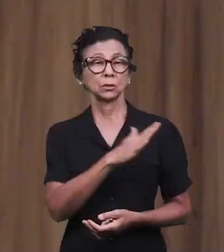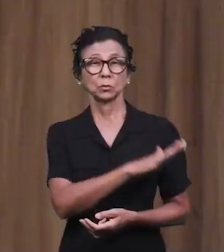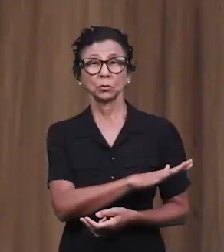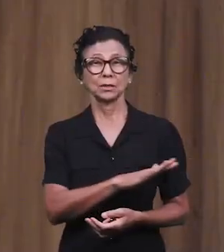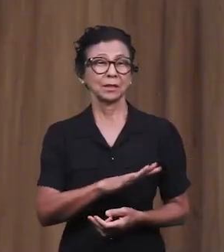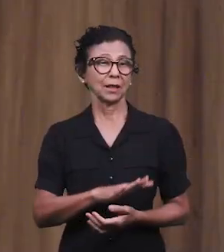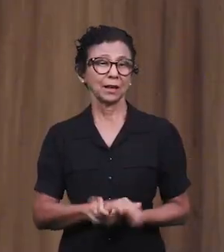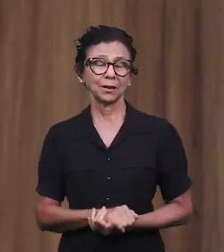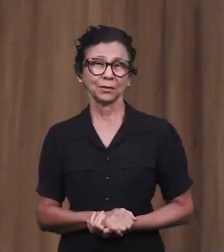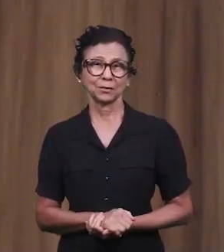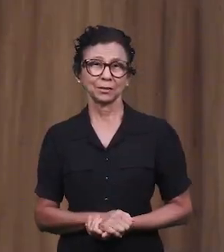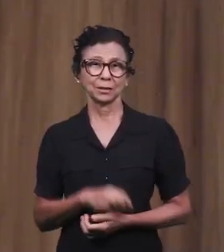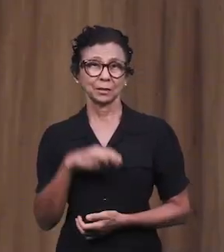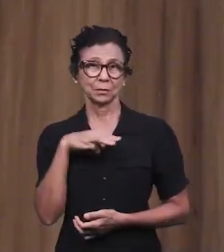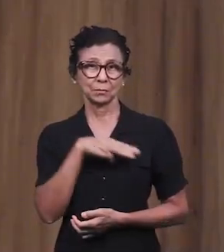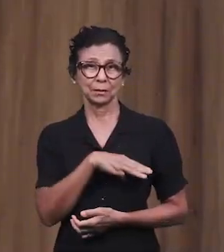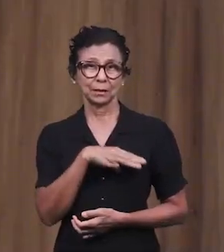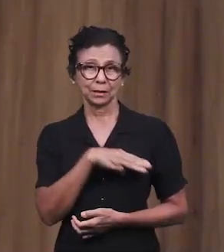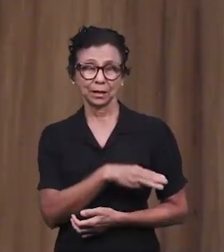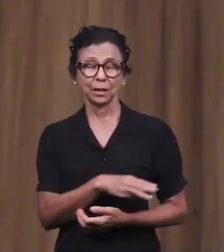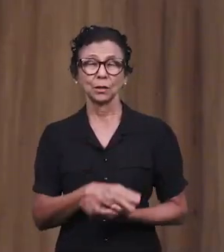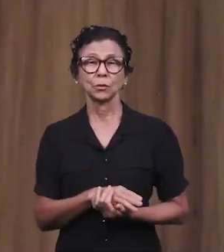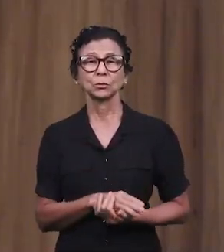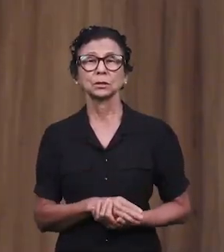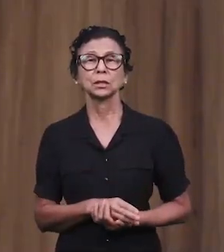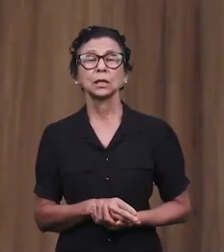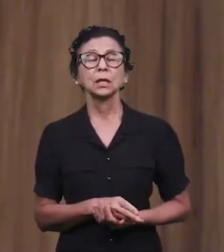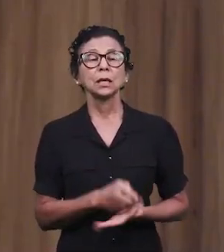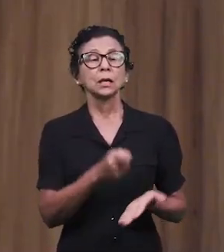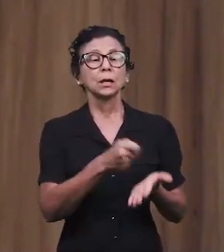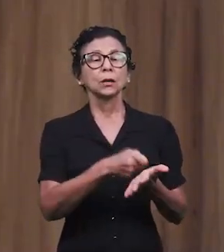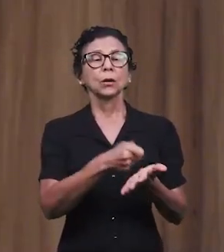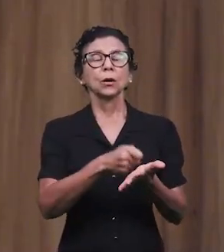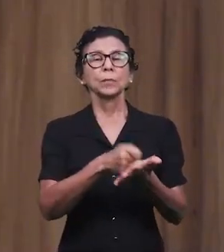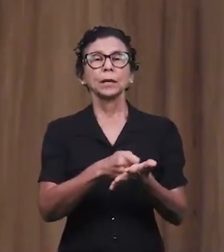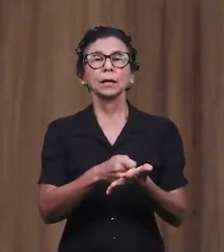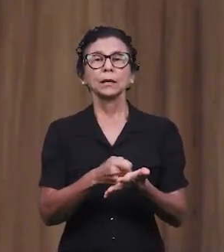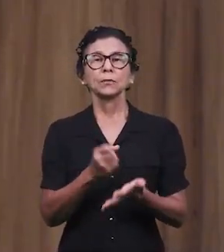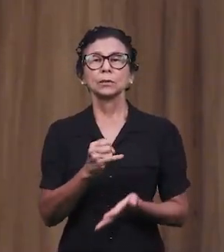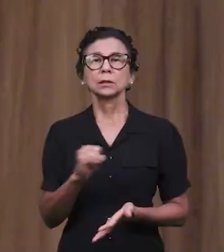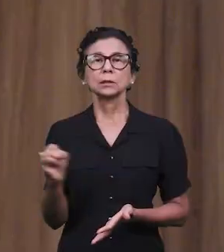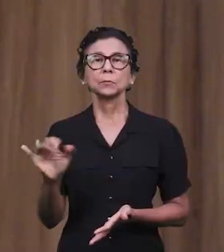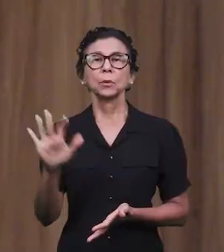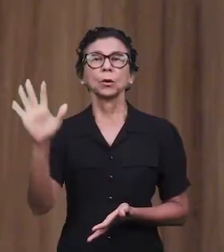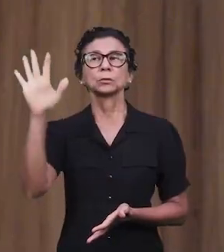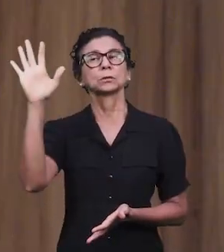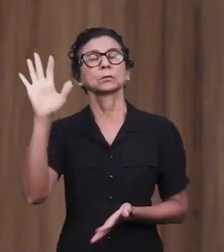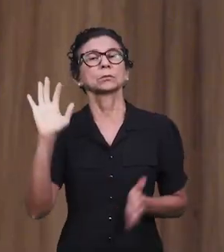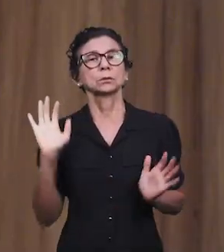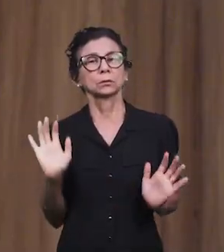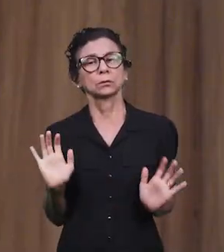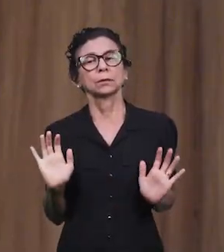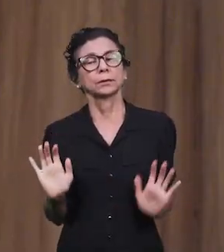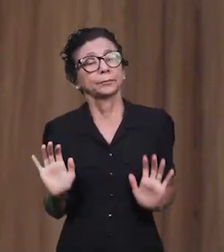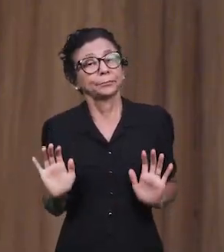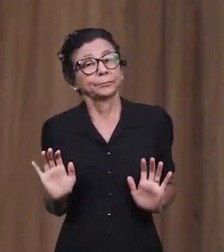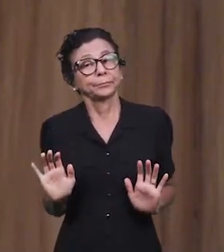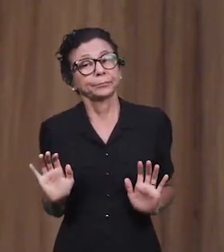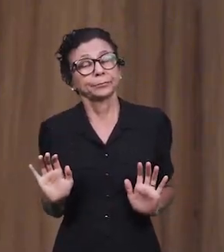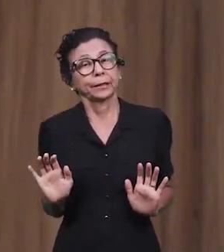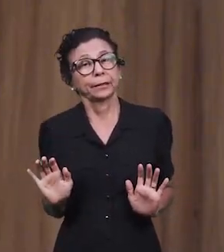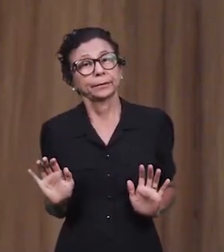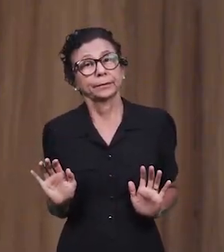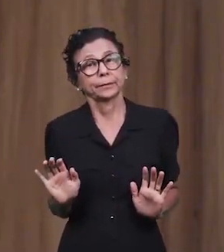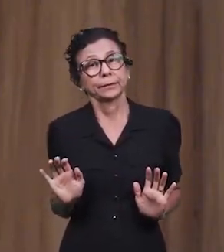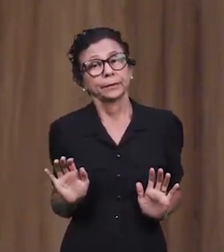ele era publicano, cobrador de impostos para justamente os romanos. Então, os irmãos entendam, um